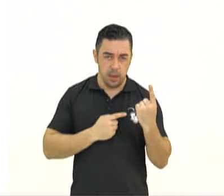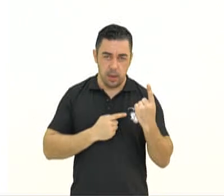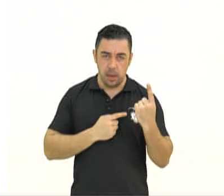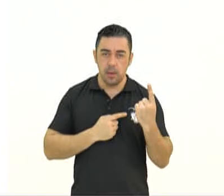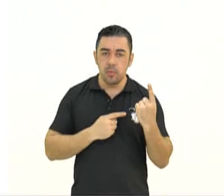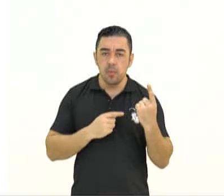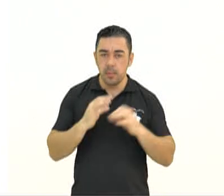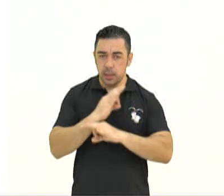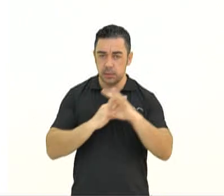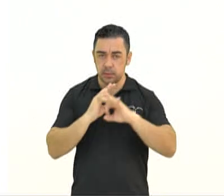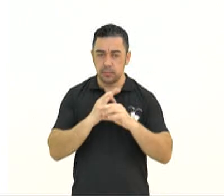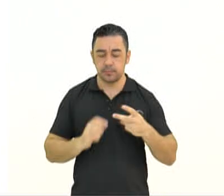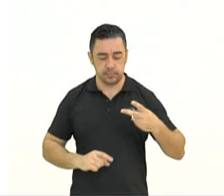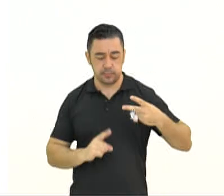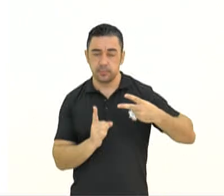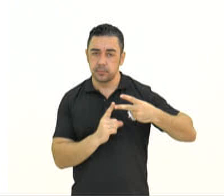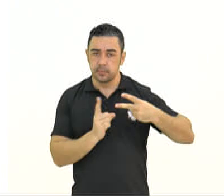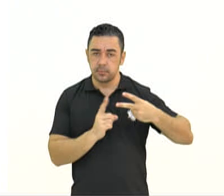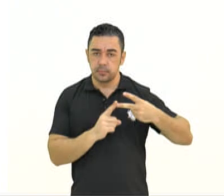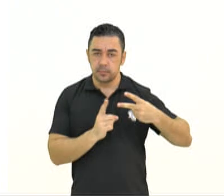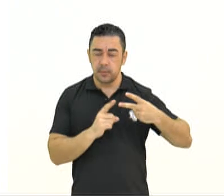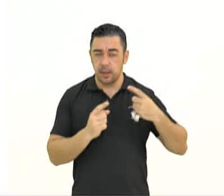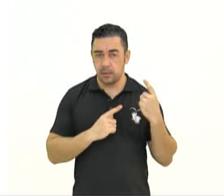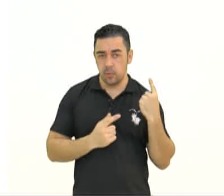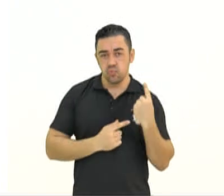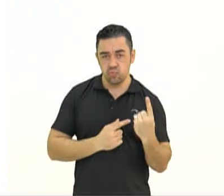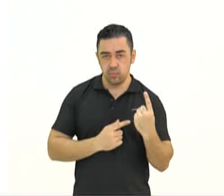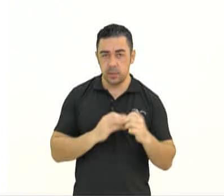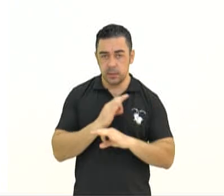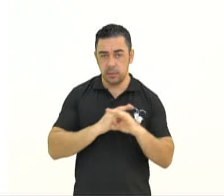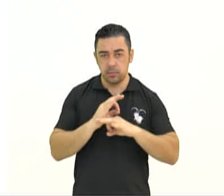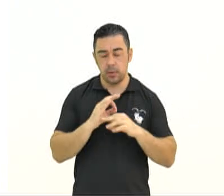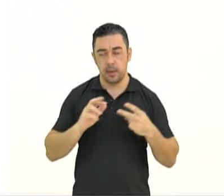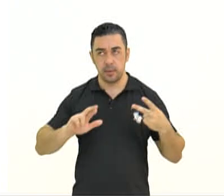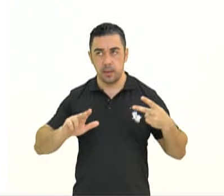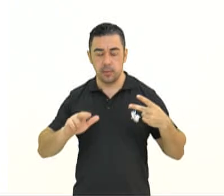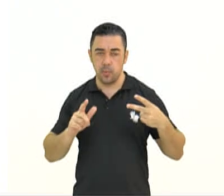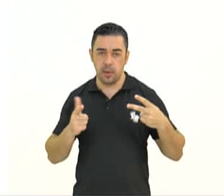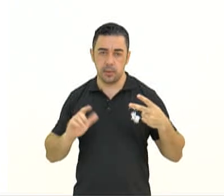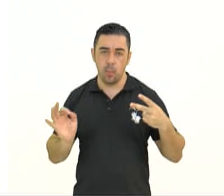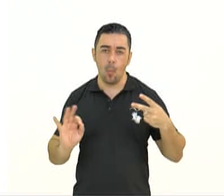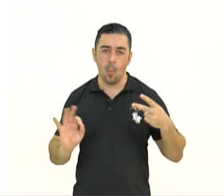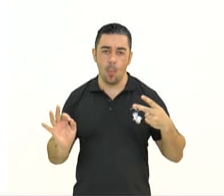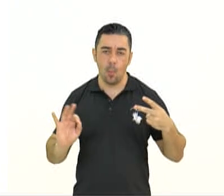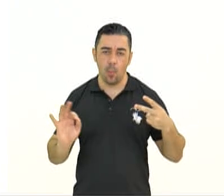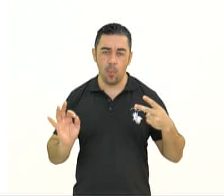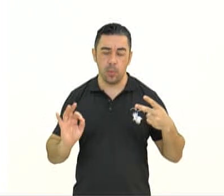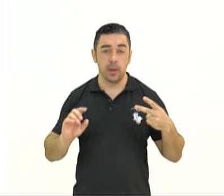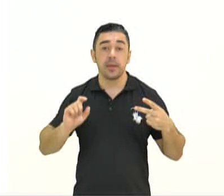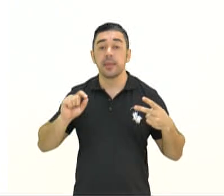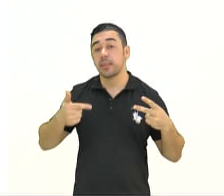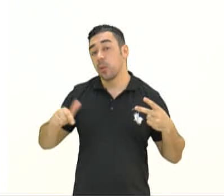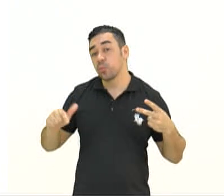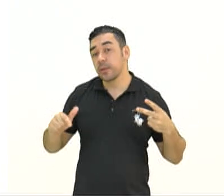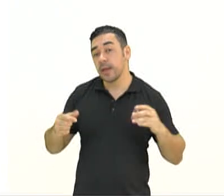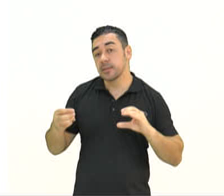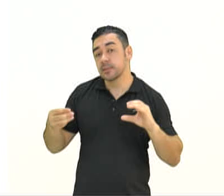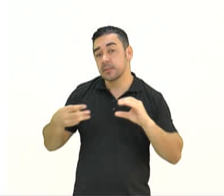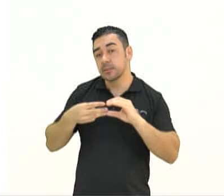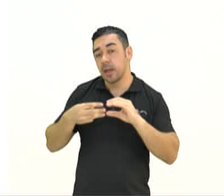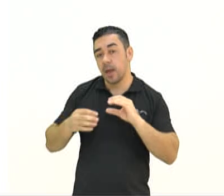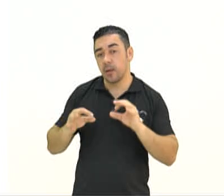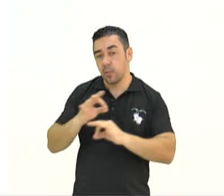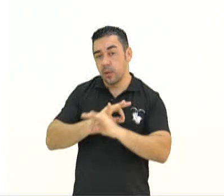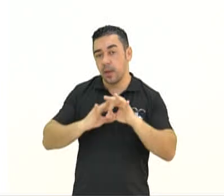essa. Se eu acabei de dizer que ela é unicelular, não pode ser ausência de células. Quem é que não tem célula? O vírus, que a gente falou na aula